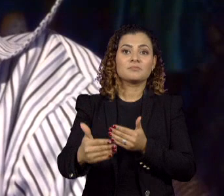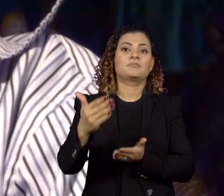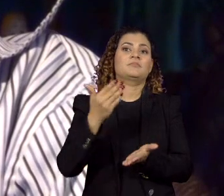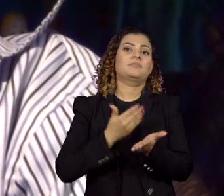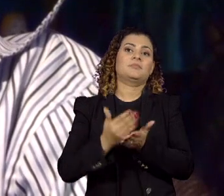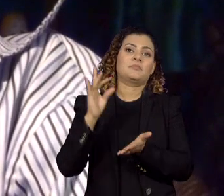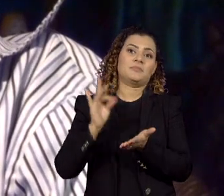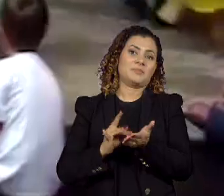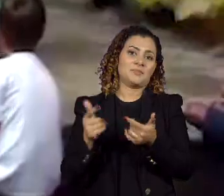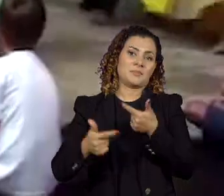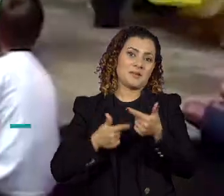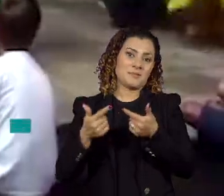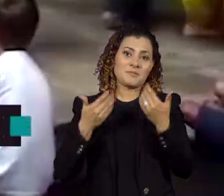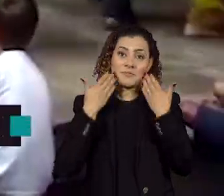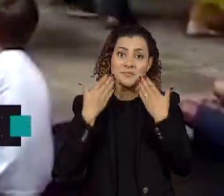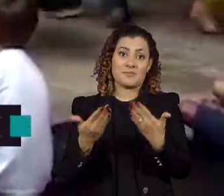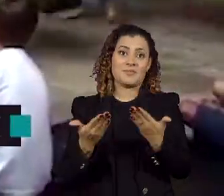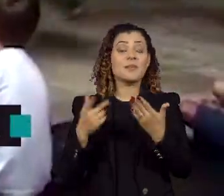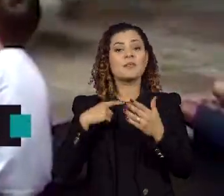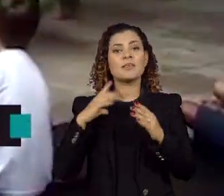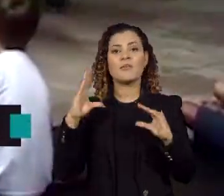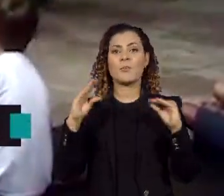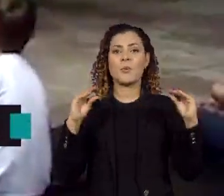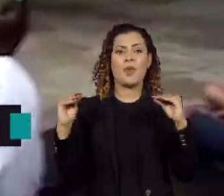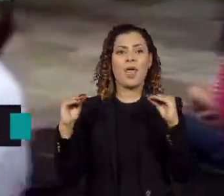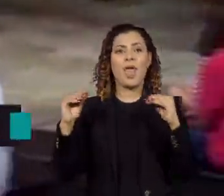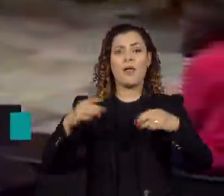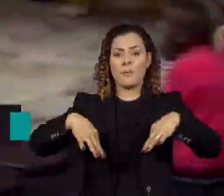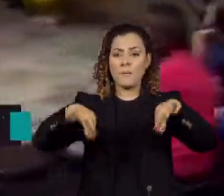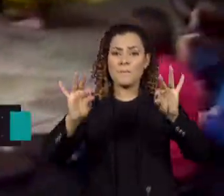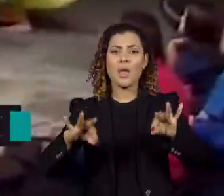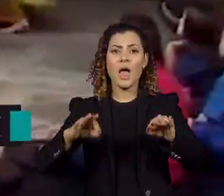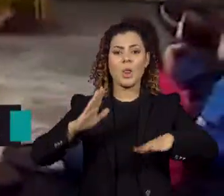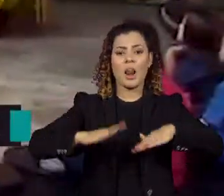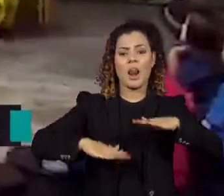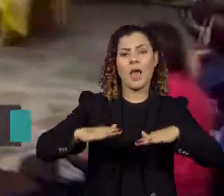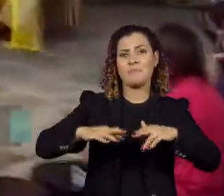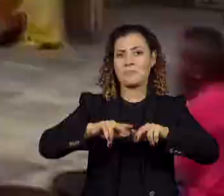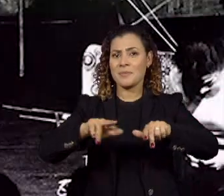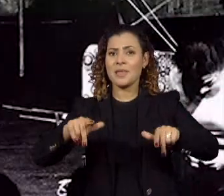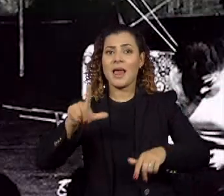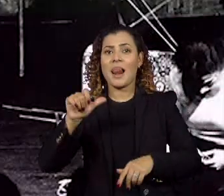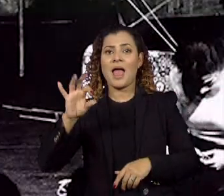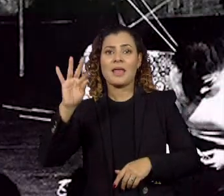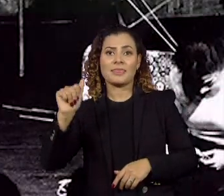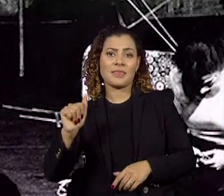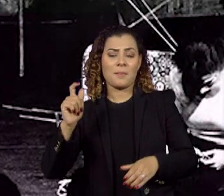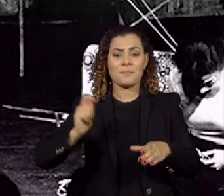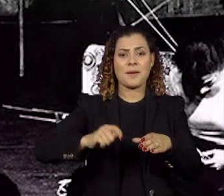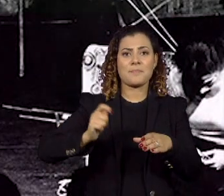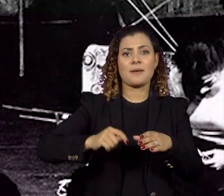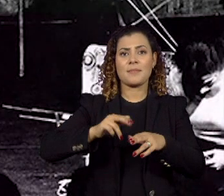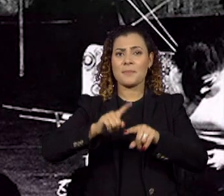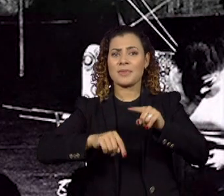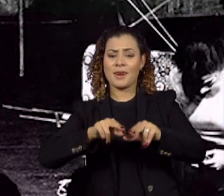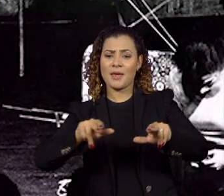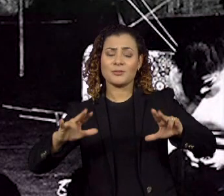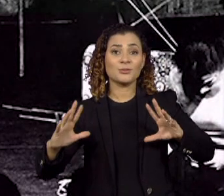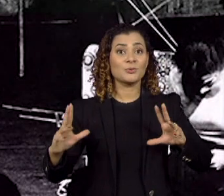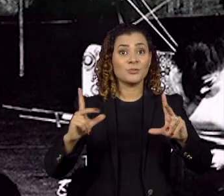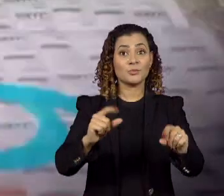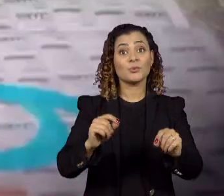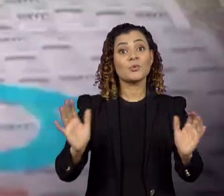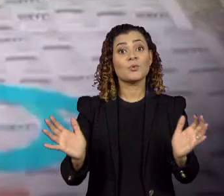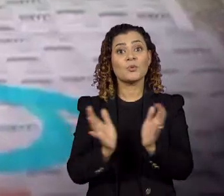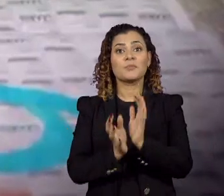diferenciado. Utilizando bonecos, lenços, latas, instrumentos musicais e objetos, o grupo conta a história